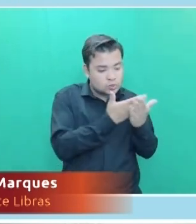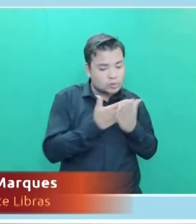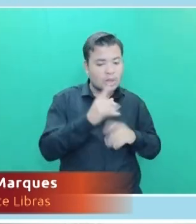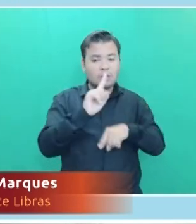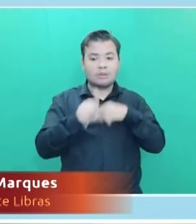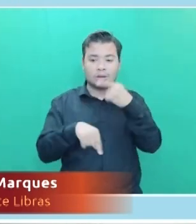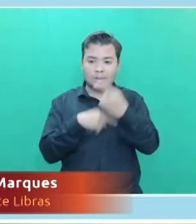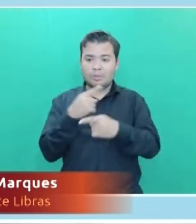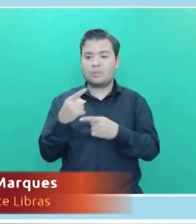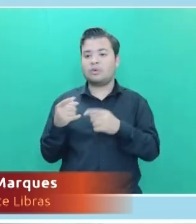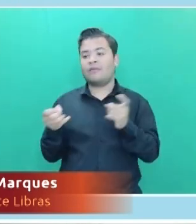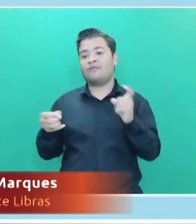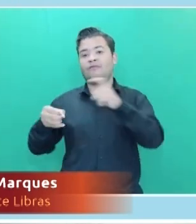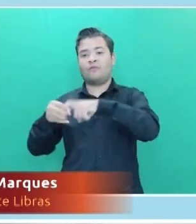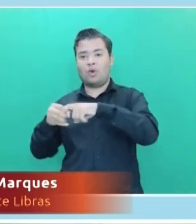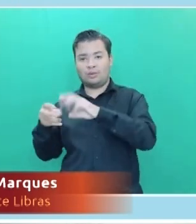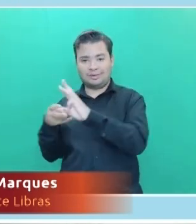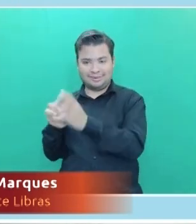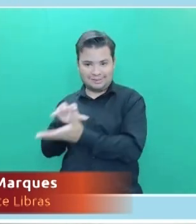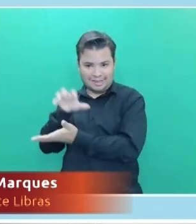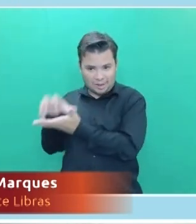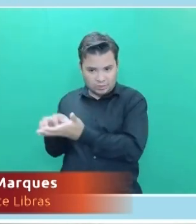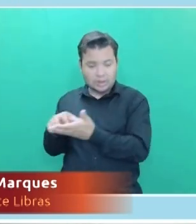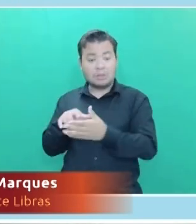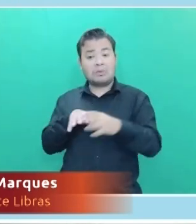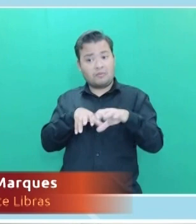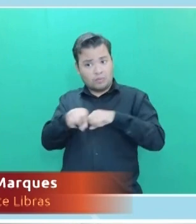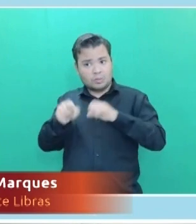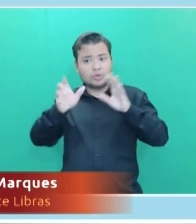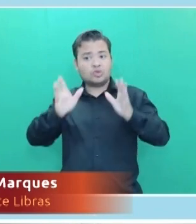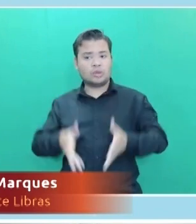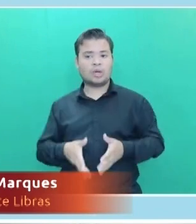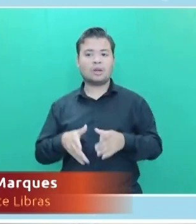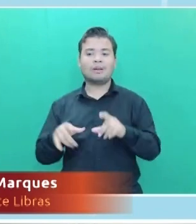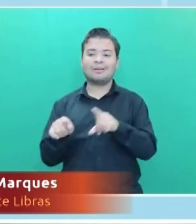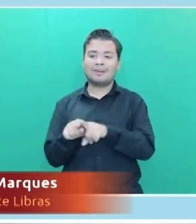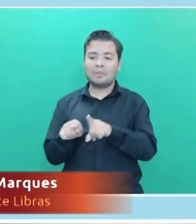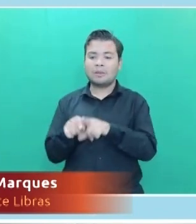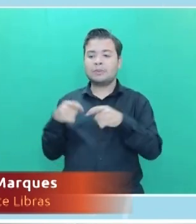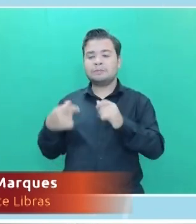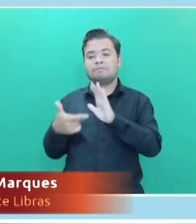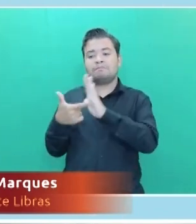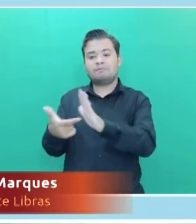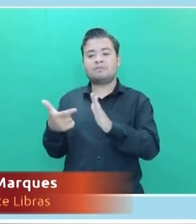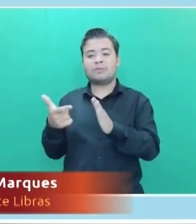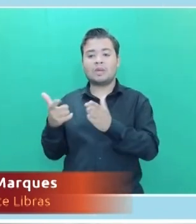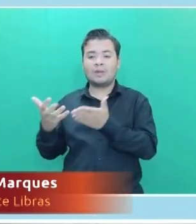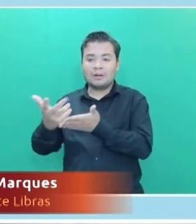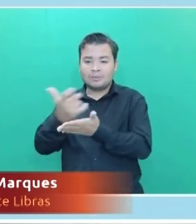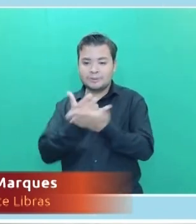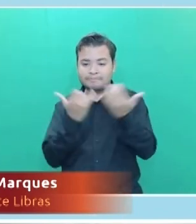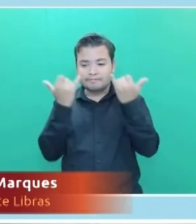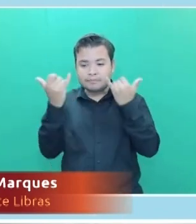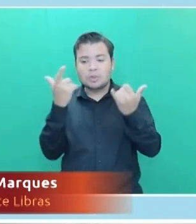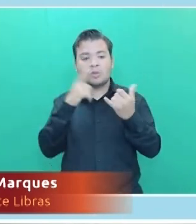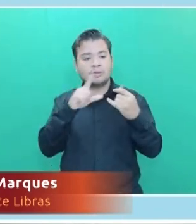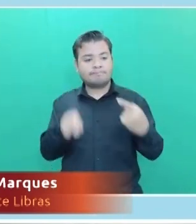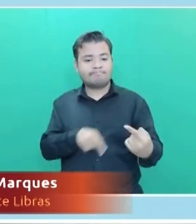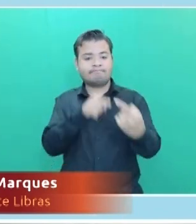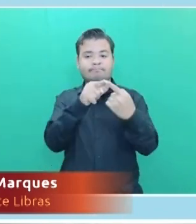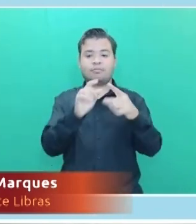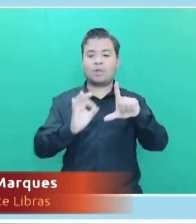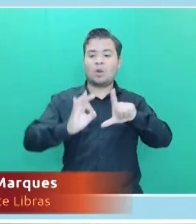bom também a gente destacar que os dados do IBGE são importantes para o direcionamento das cotas, né, nas universidades, para